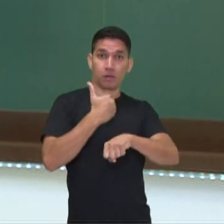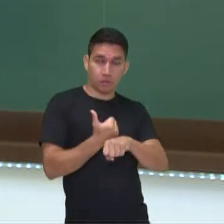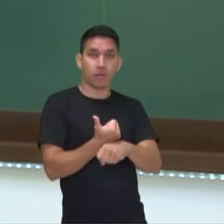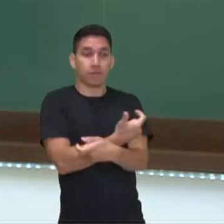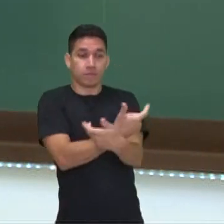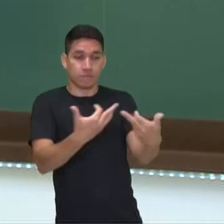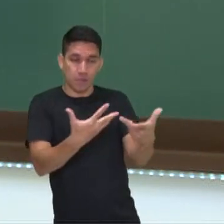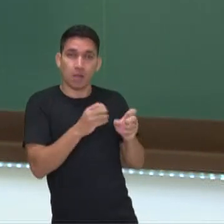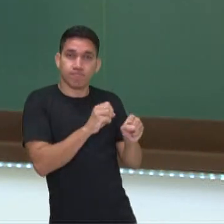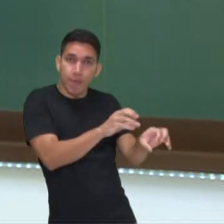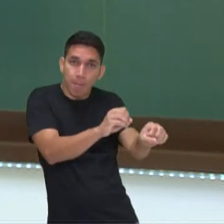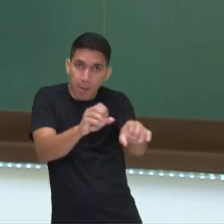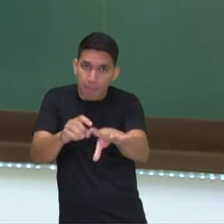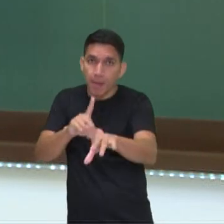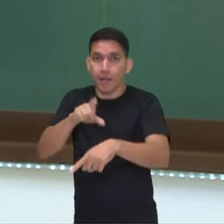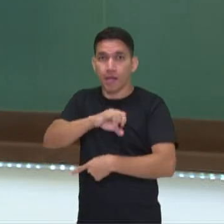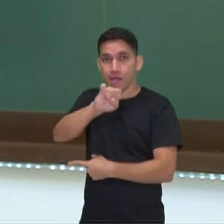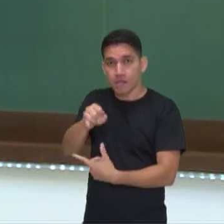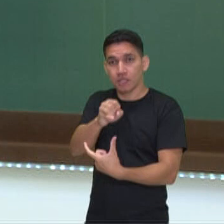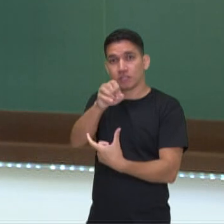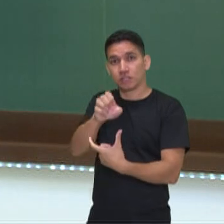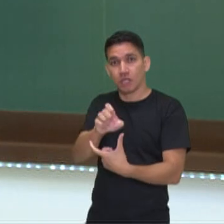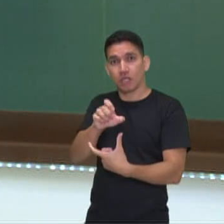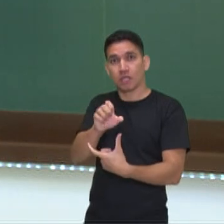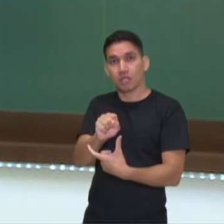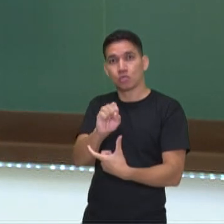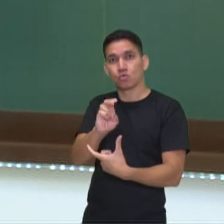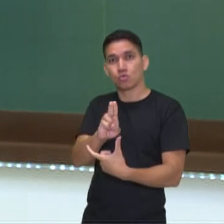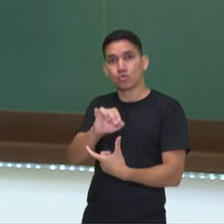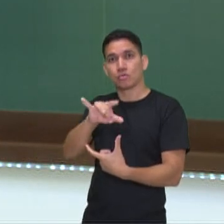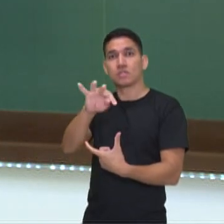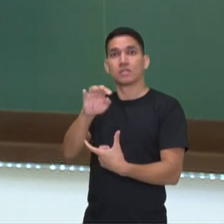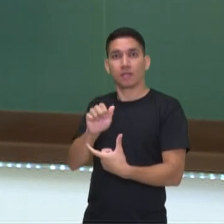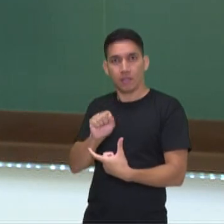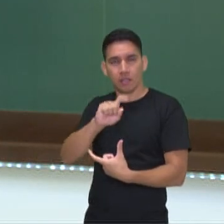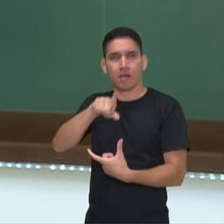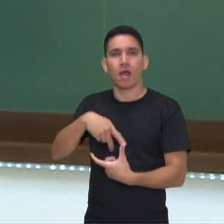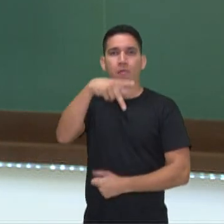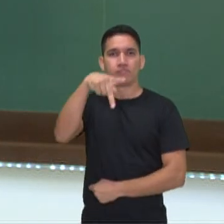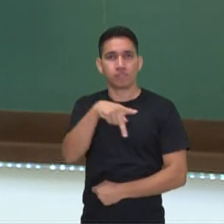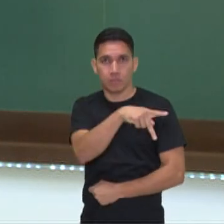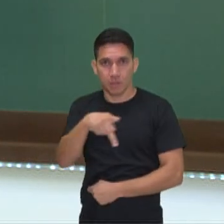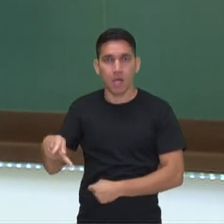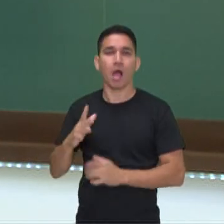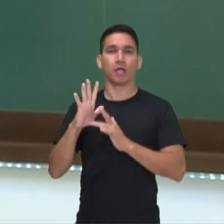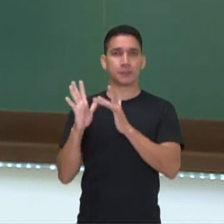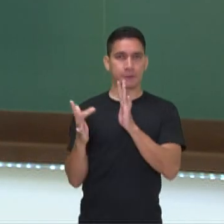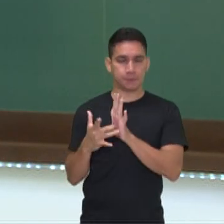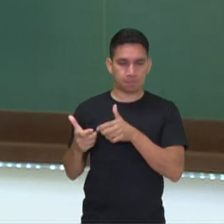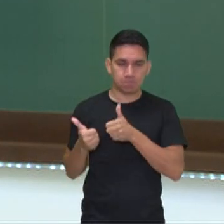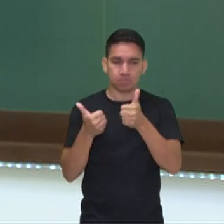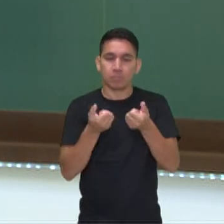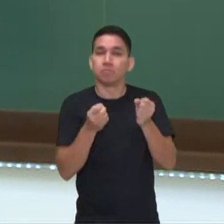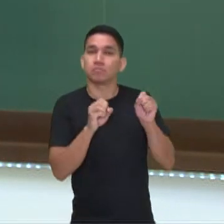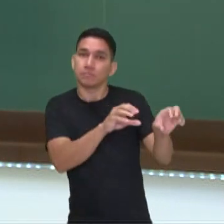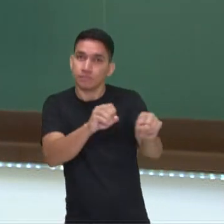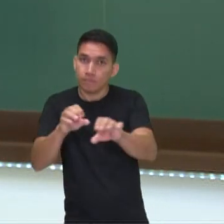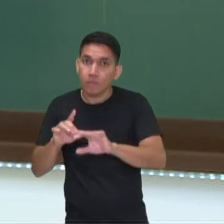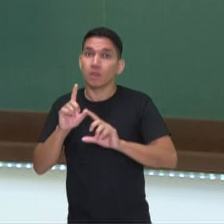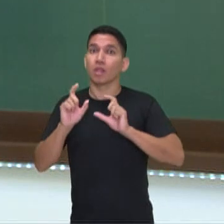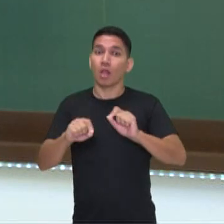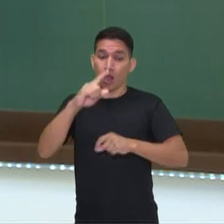ser catequizadas por esses padres jesuítas, né? Essa companhia de Jesus, que ele vai, no